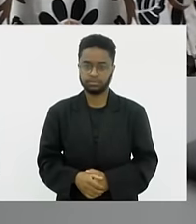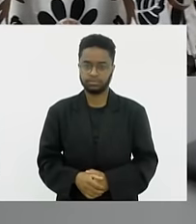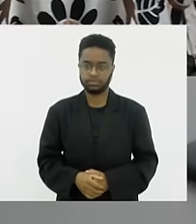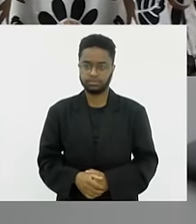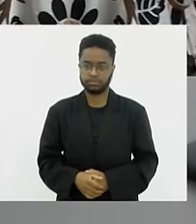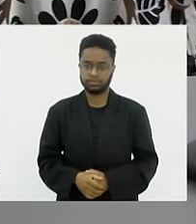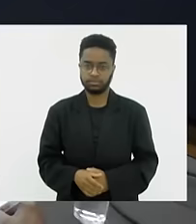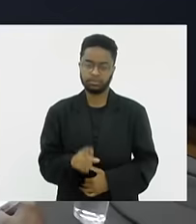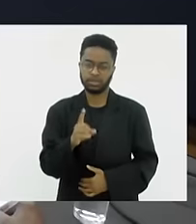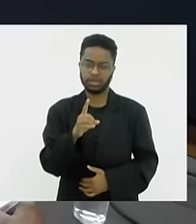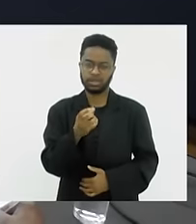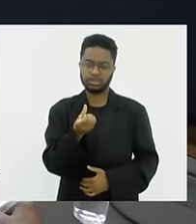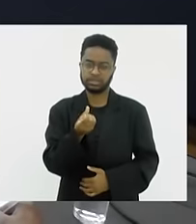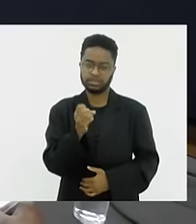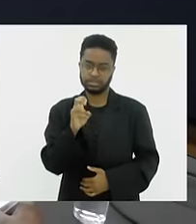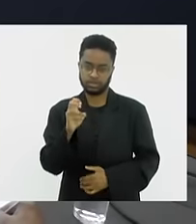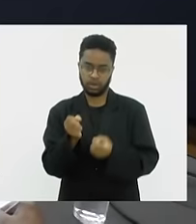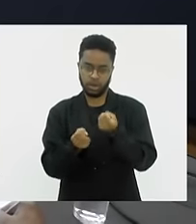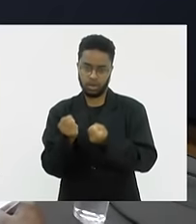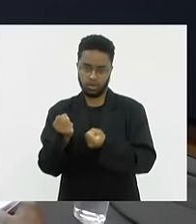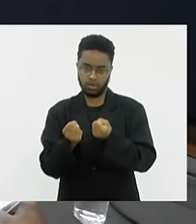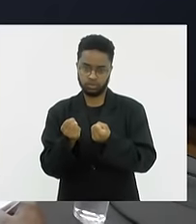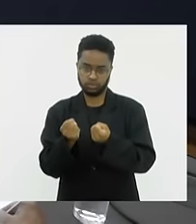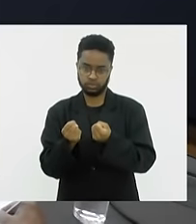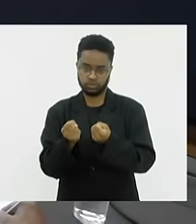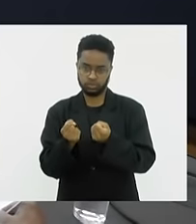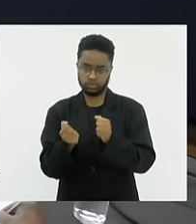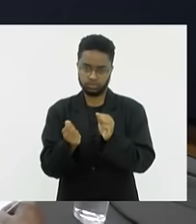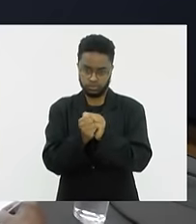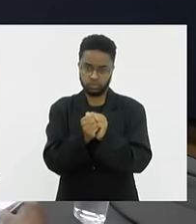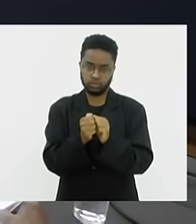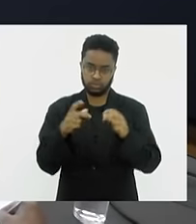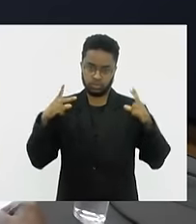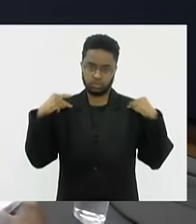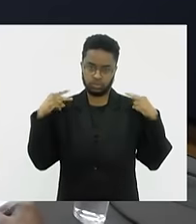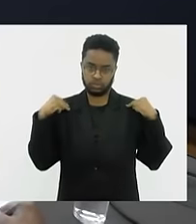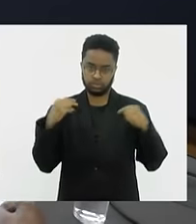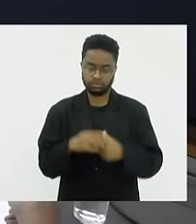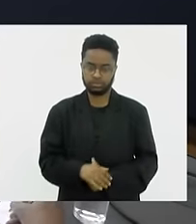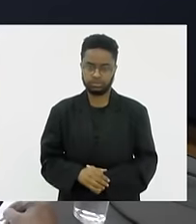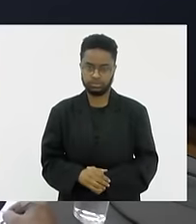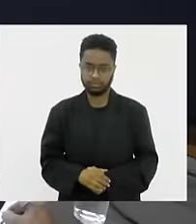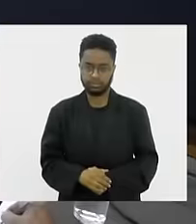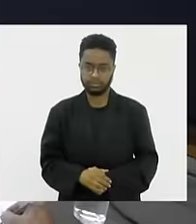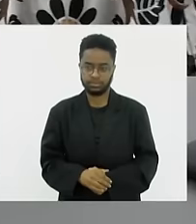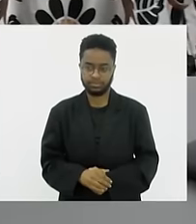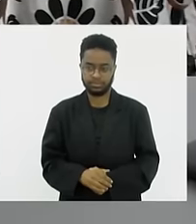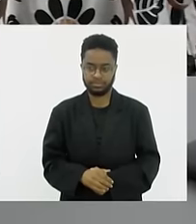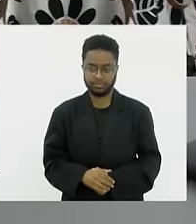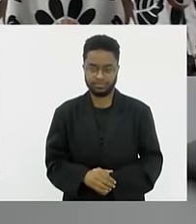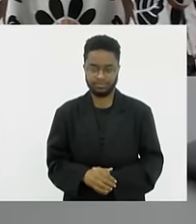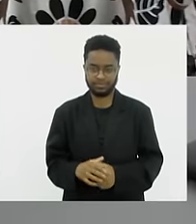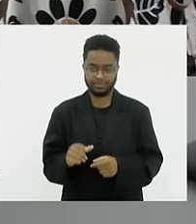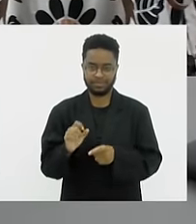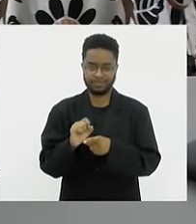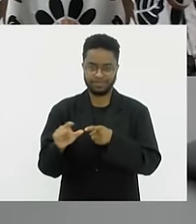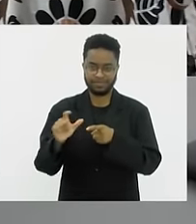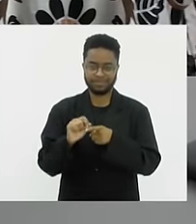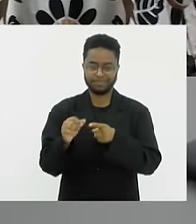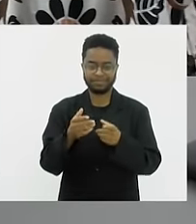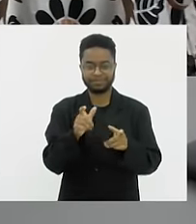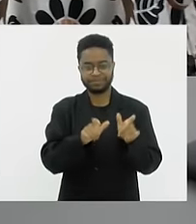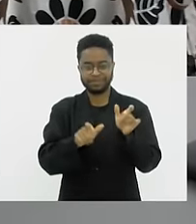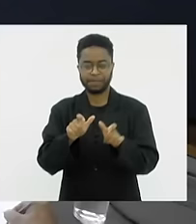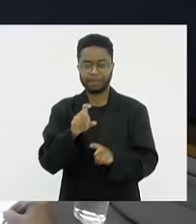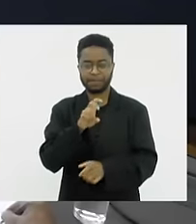Os 65 veículos, 500 com mil... Com o motorista. Com o motorista. É locação com mão de obra. 500